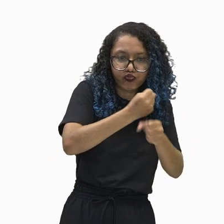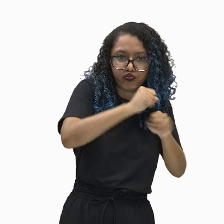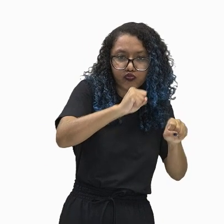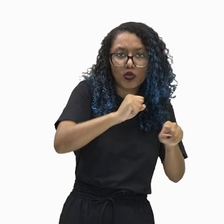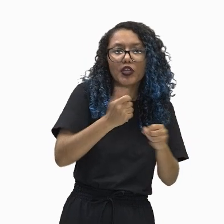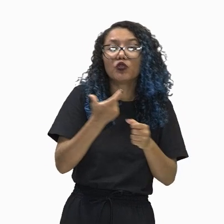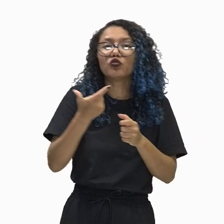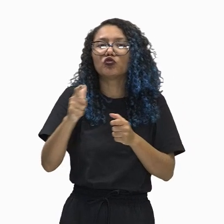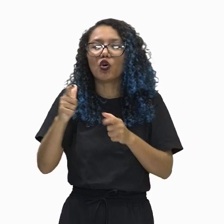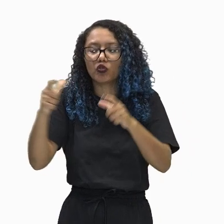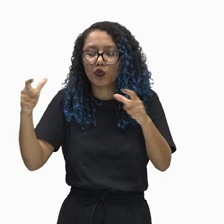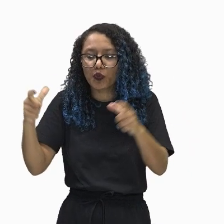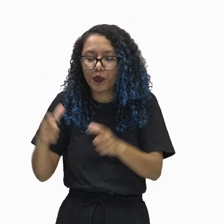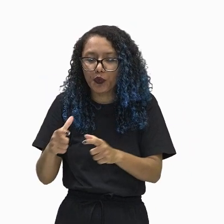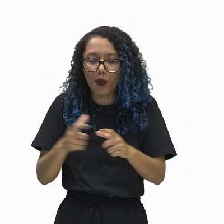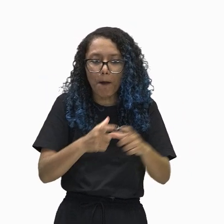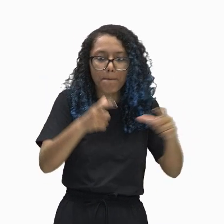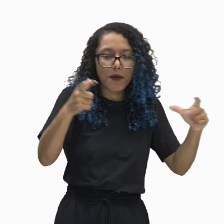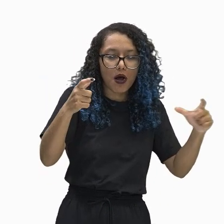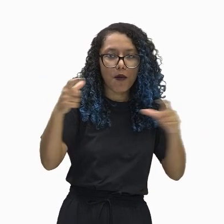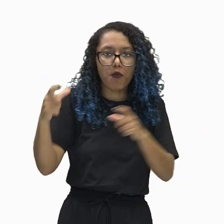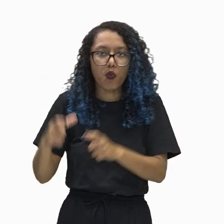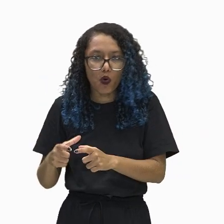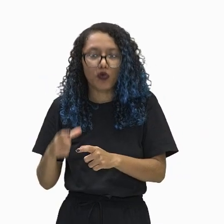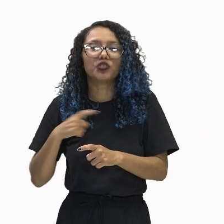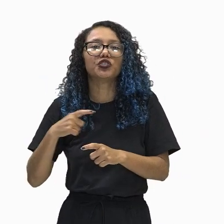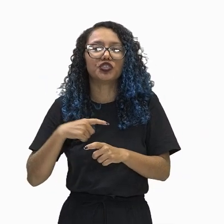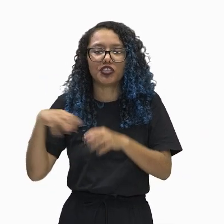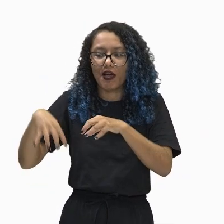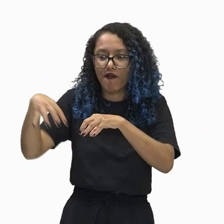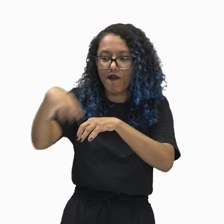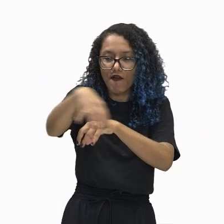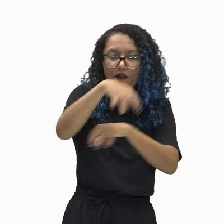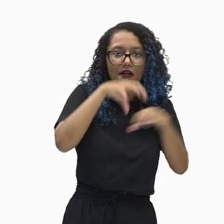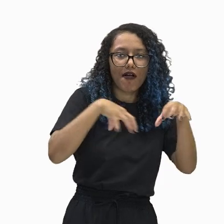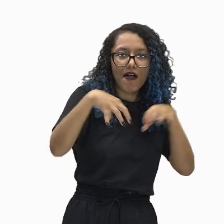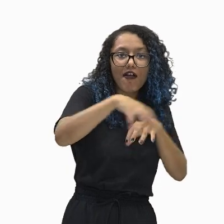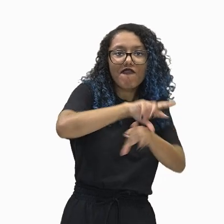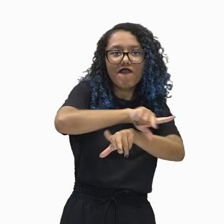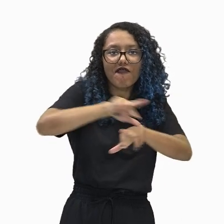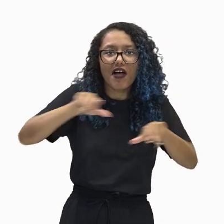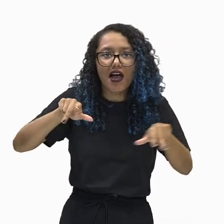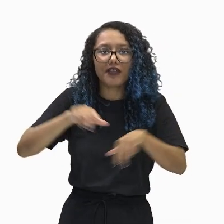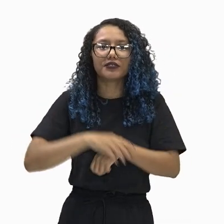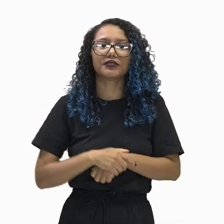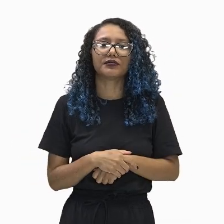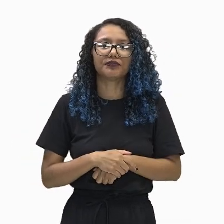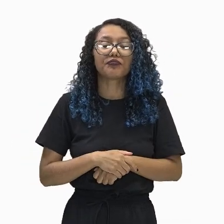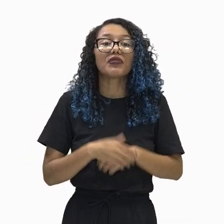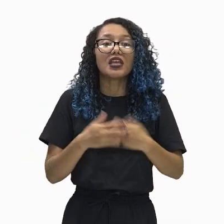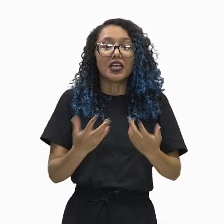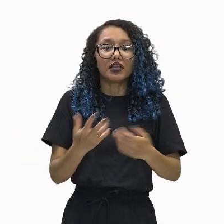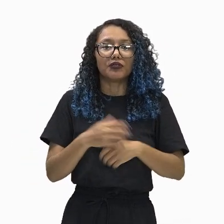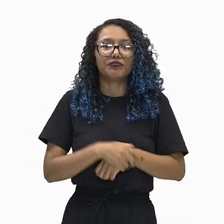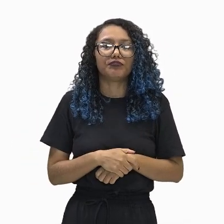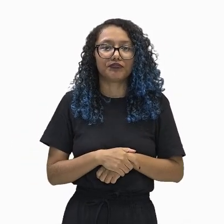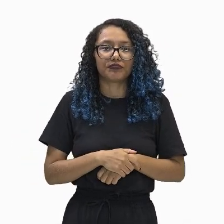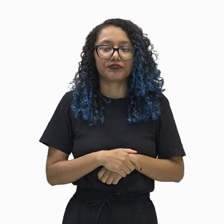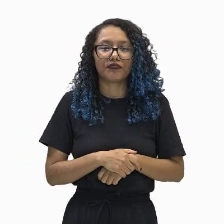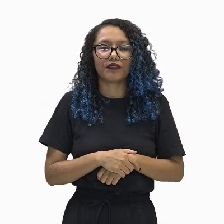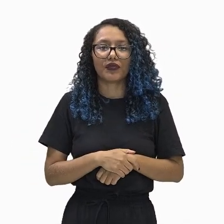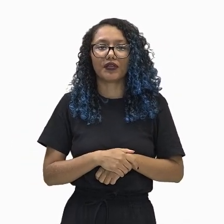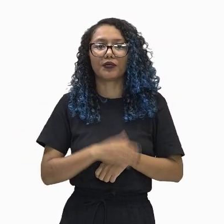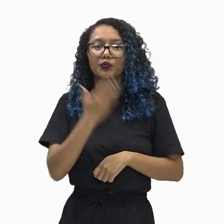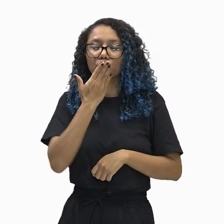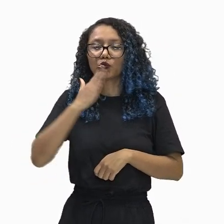gente? Os vassalos eram aqueles que juravam lealdade, oferecendo serviços militares aos senhores, entre outras tarefas. Quase